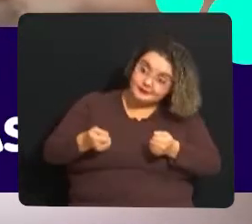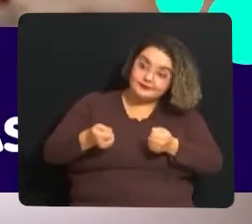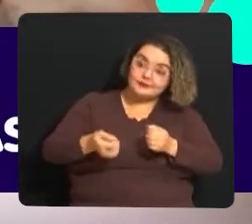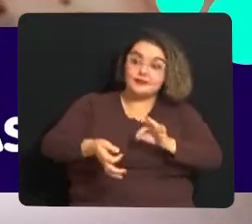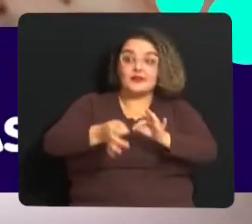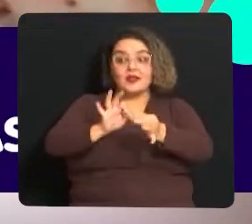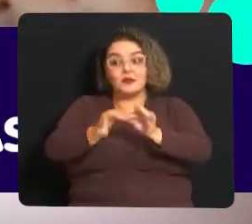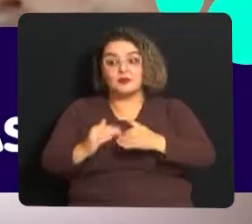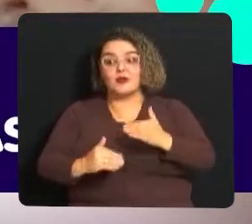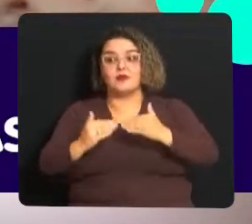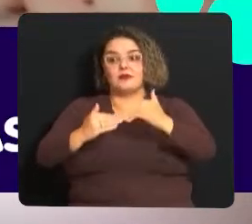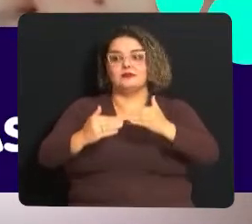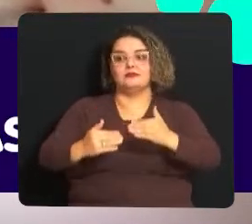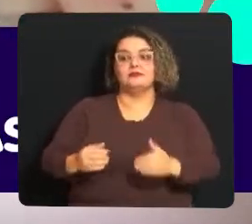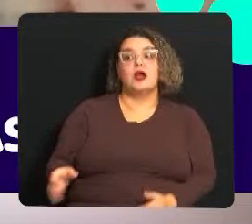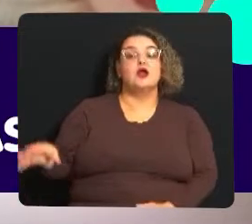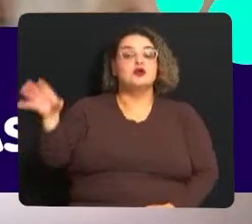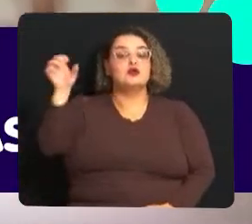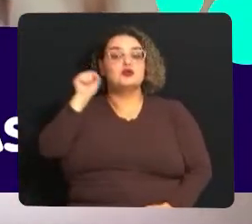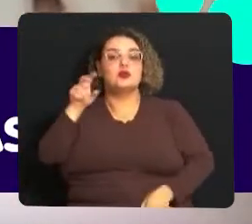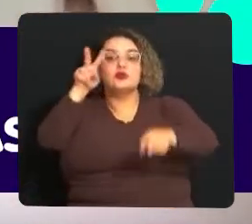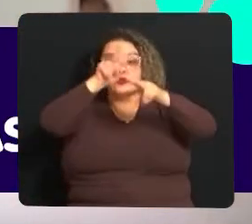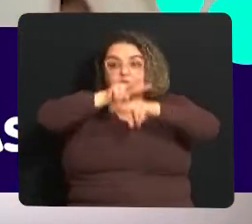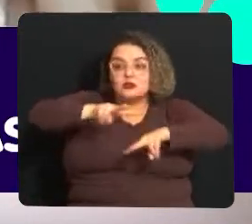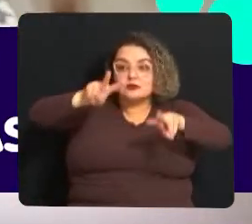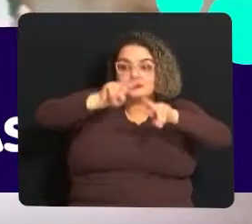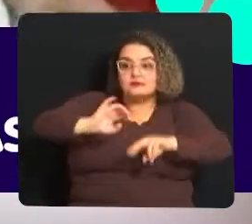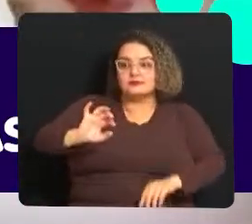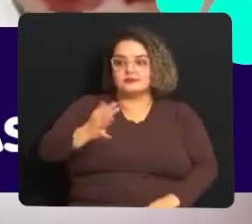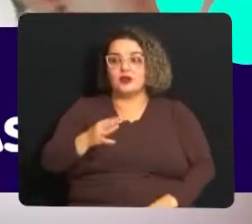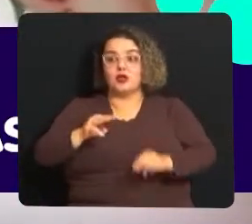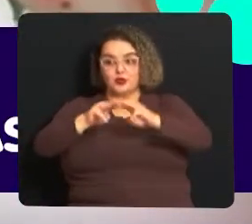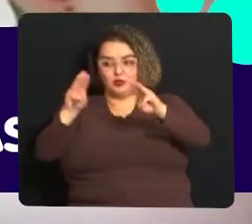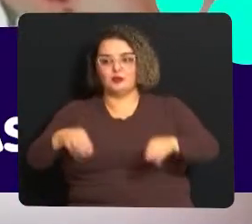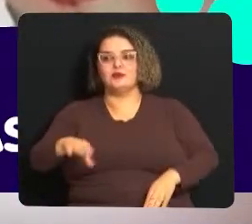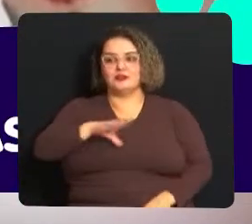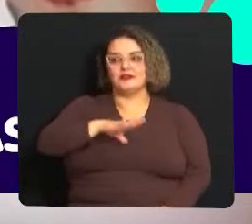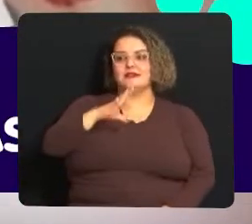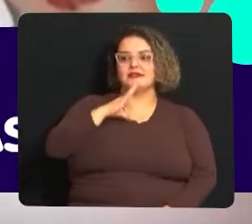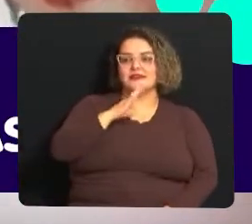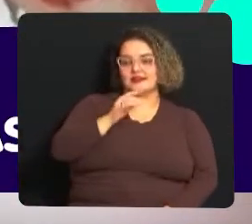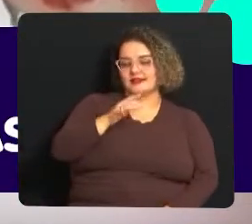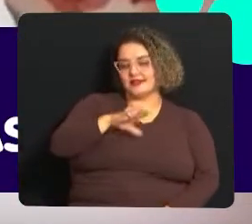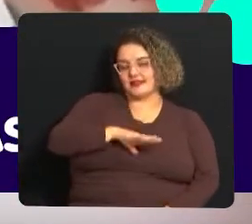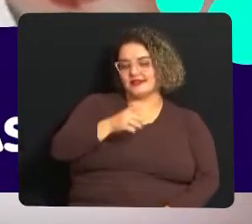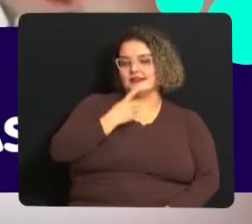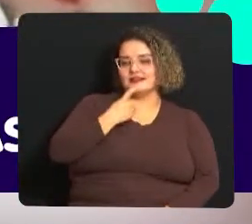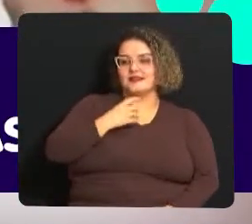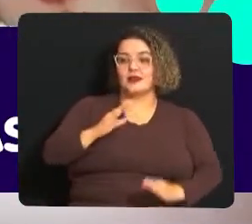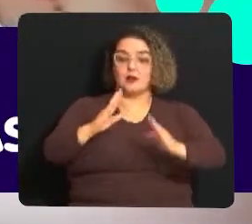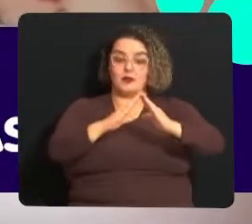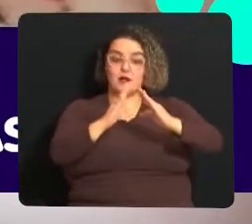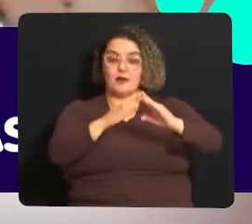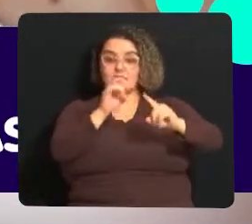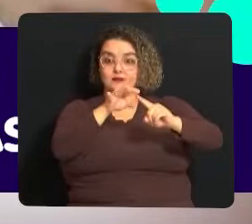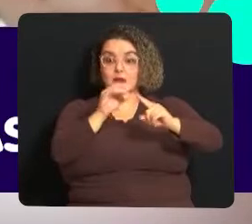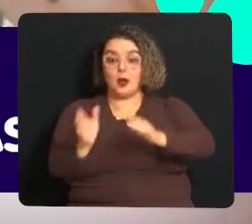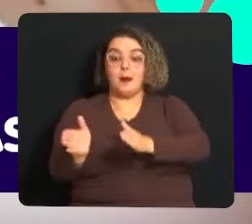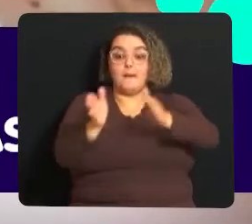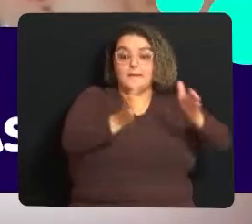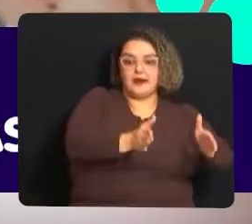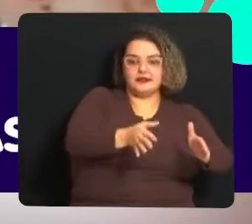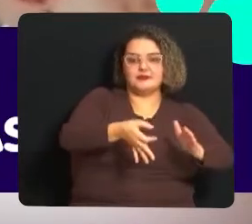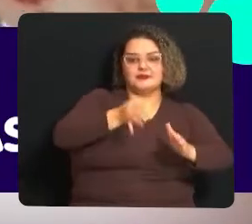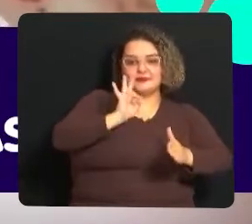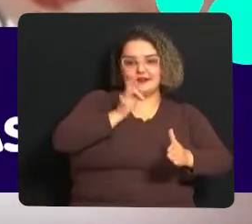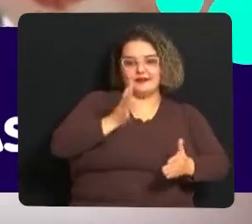a oficina de produção audiovisual que vai rolar no Museu da Cidade, na Casa de Vidro, no Lago do Café, nesse